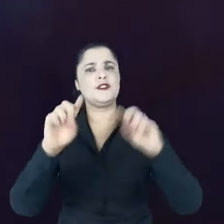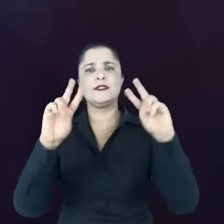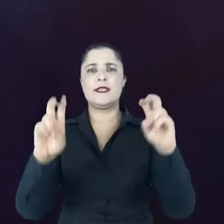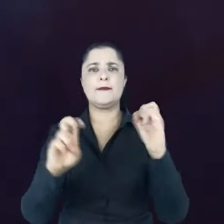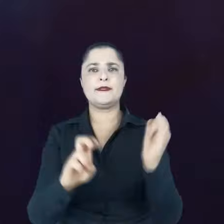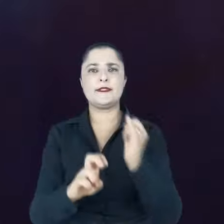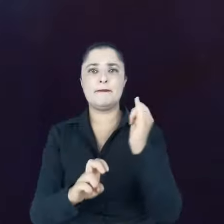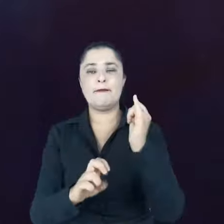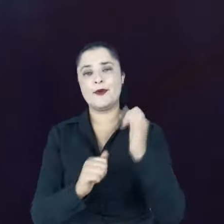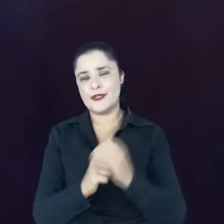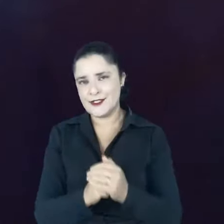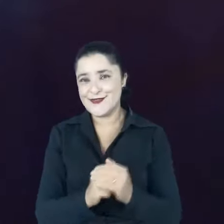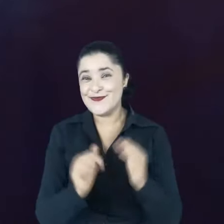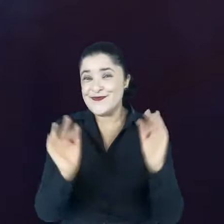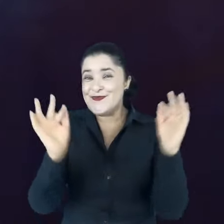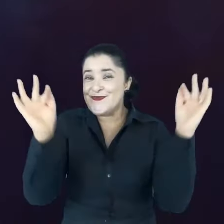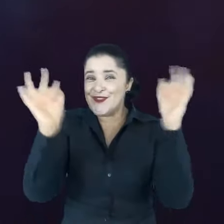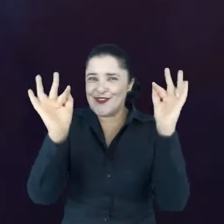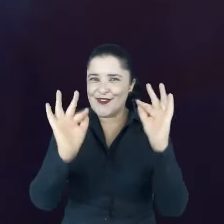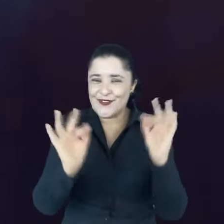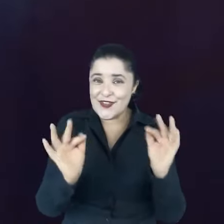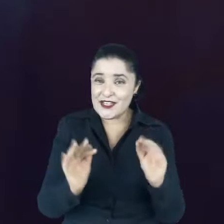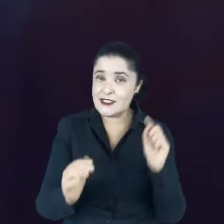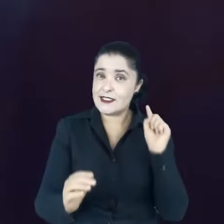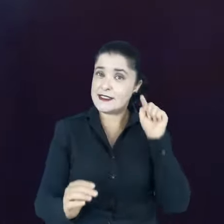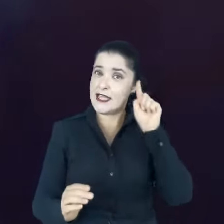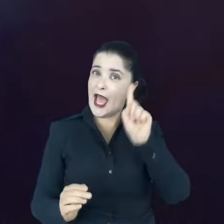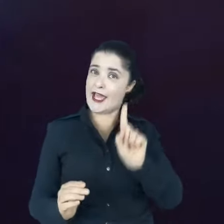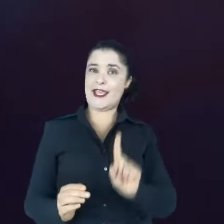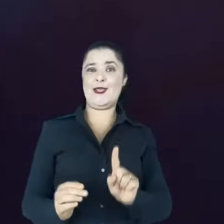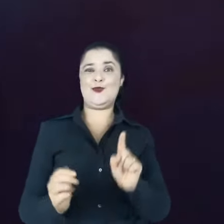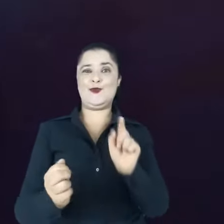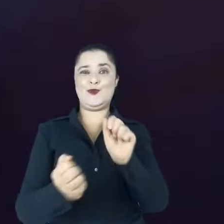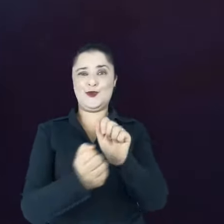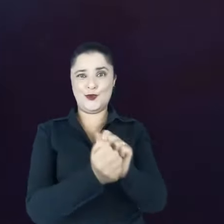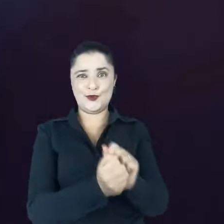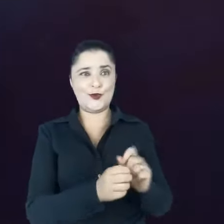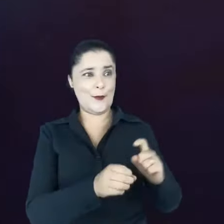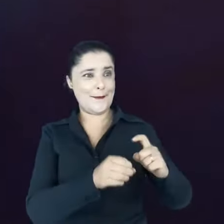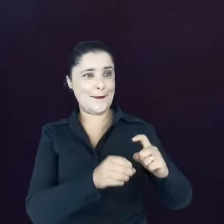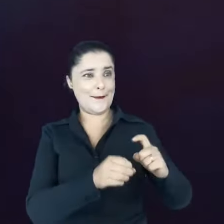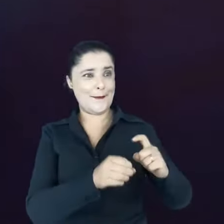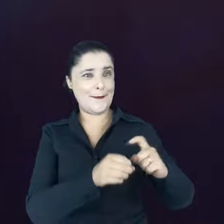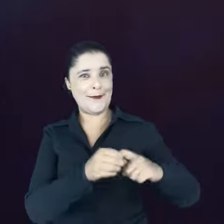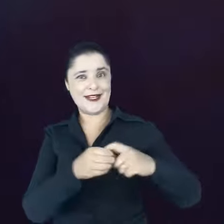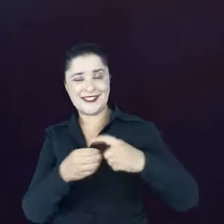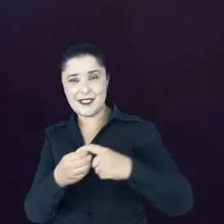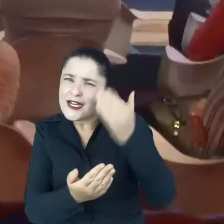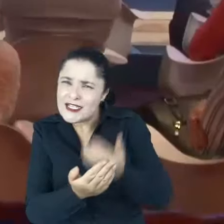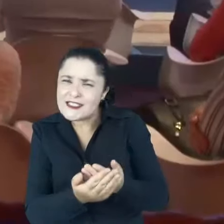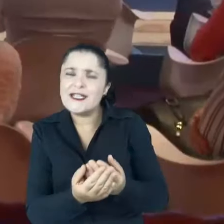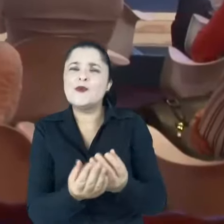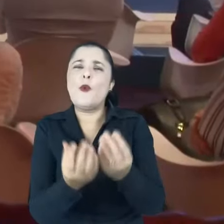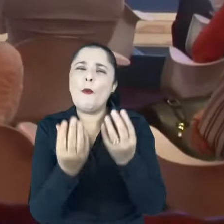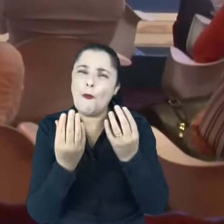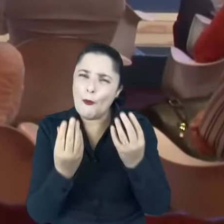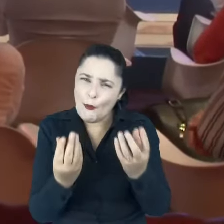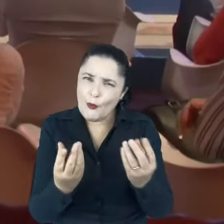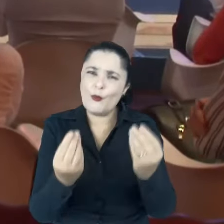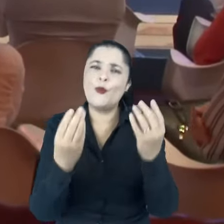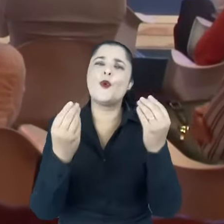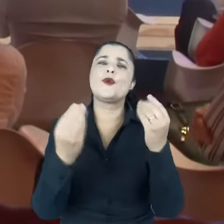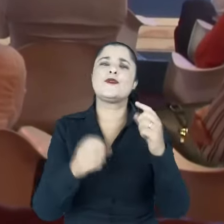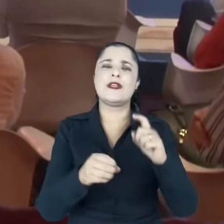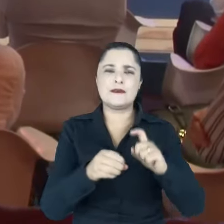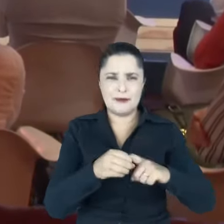estar aqui hoje com parceiros, acreditando muito nas parcerias aqui, na forma de